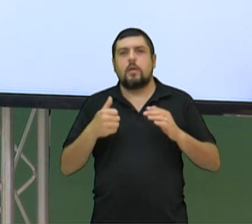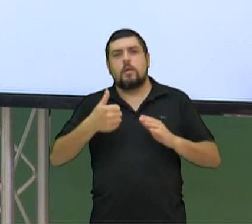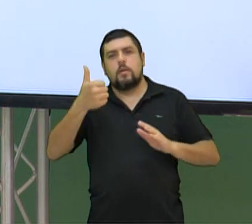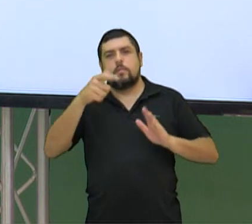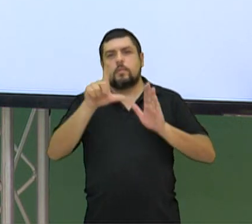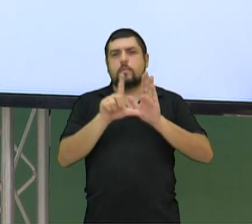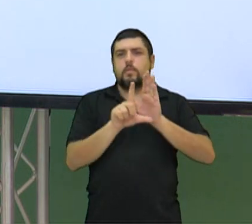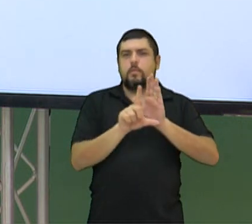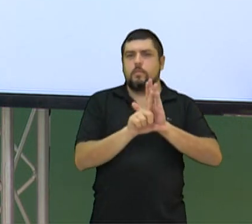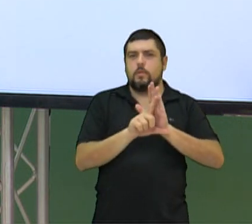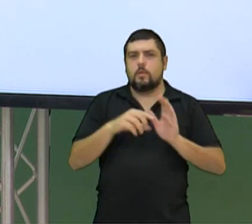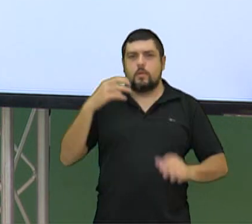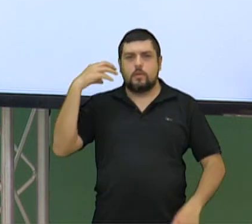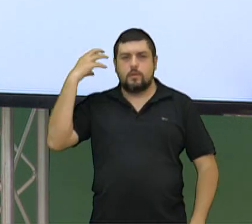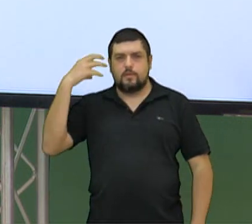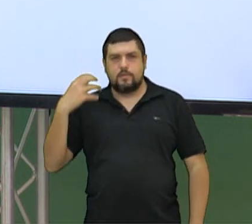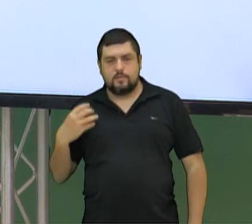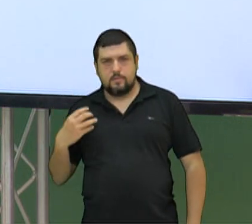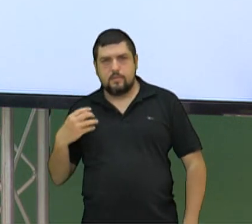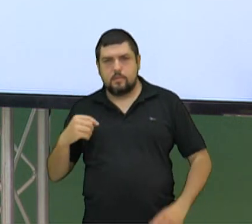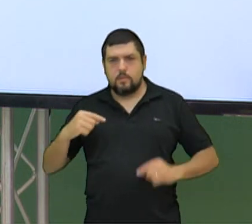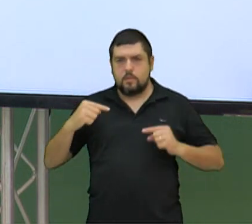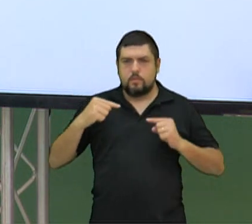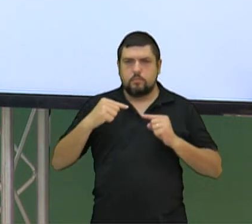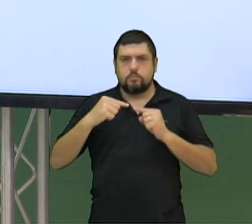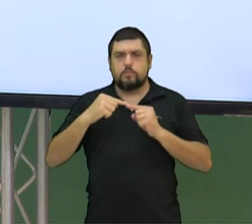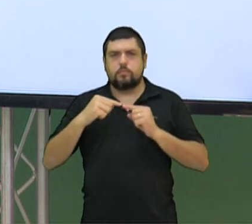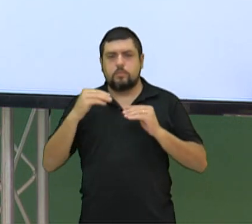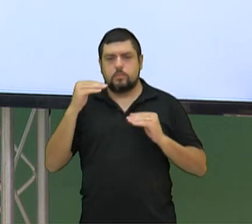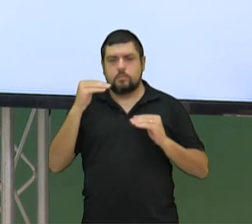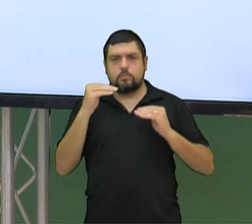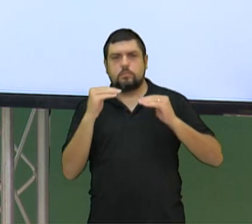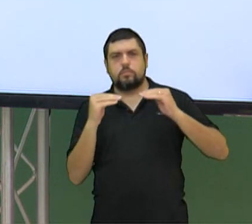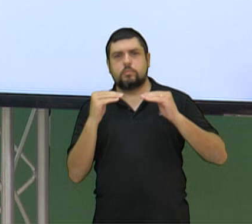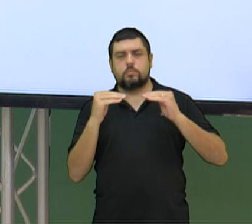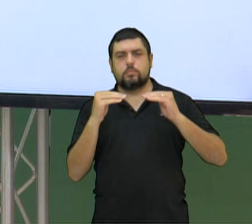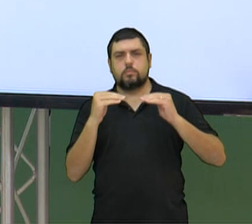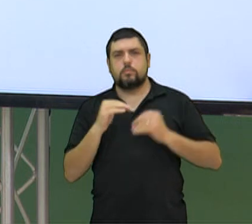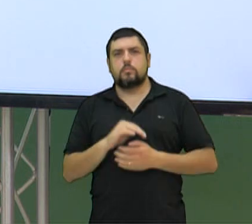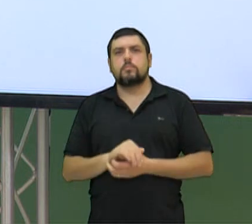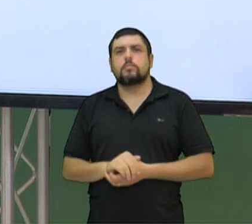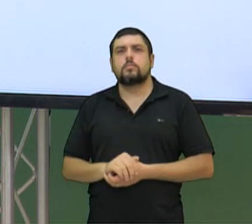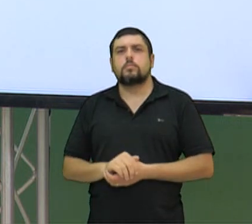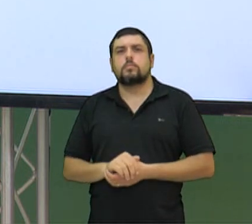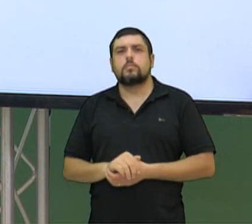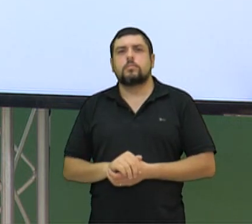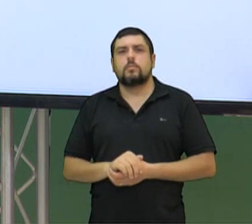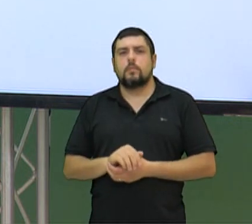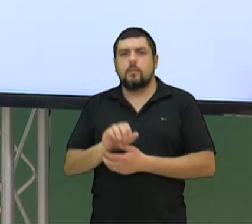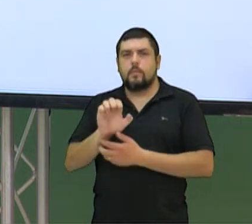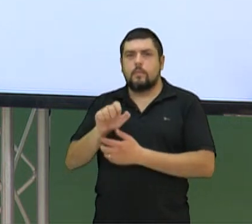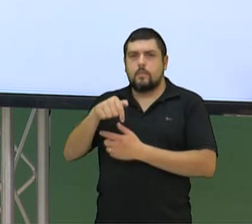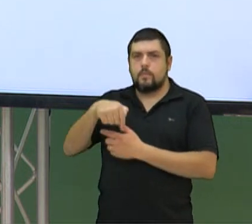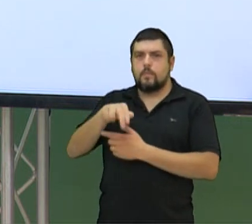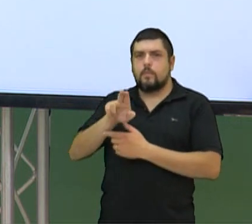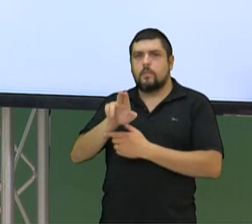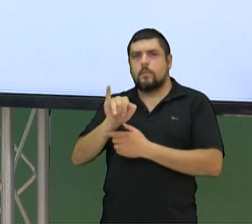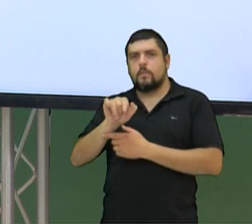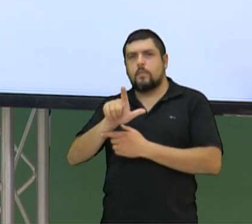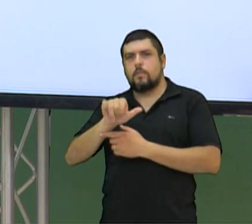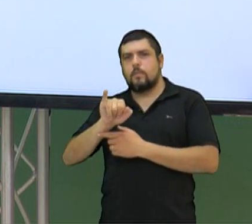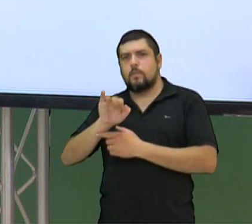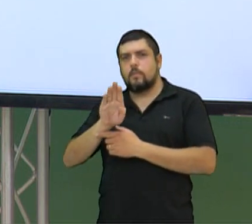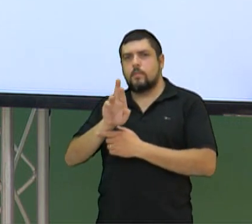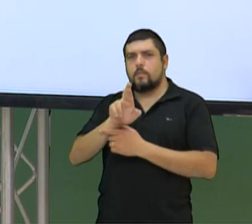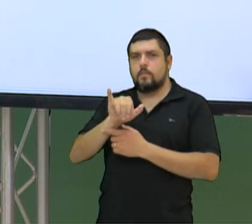Um estado de equilíbrio. Beleza, gente? Então, vejam que mesmo numa situação de equilíbrio, certo? Mesmo numa situação